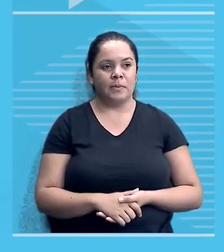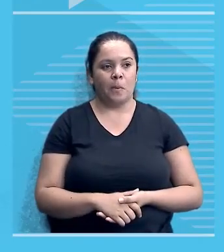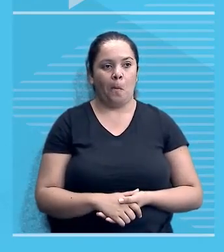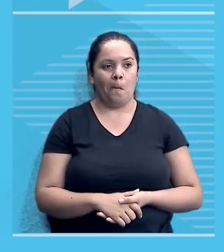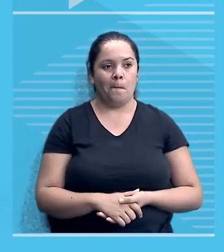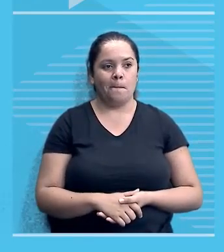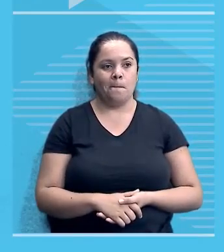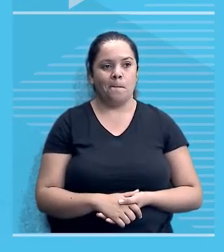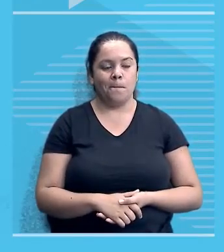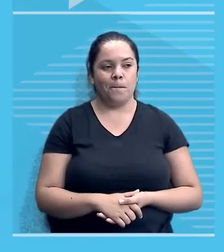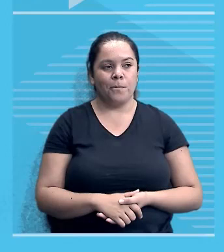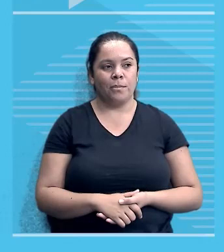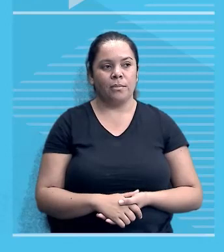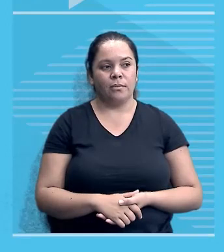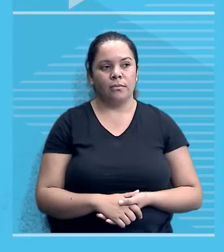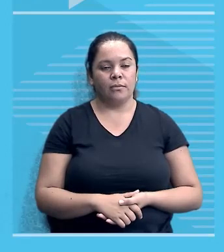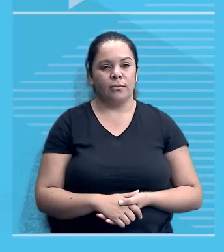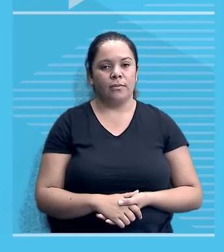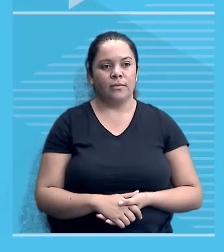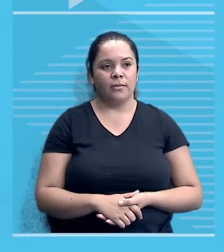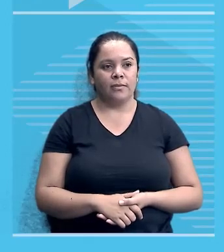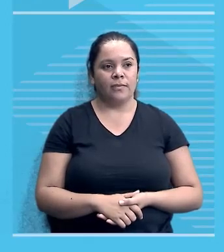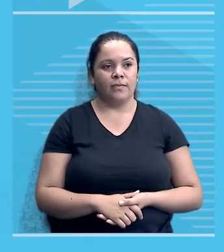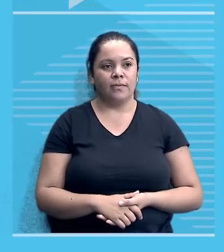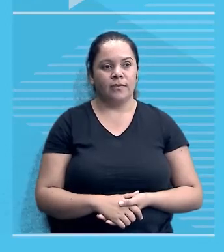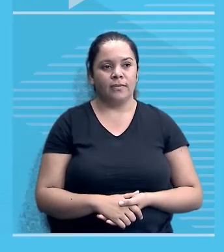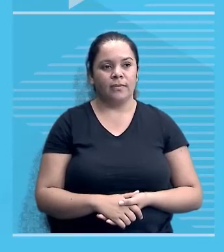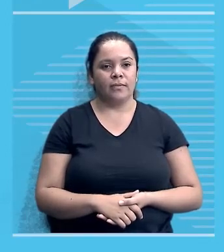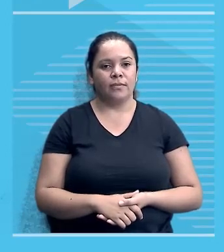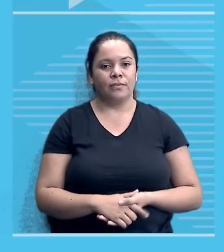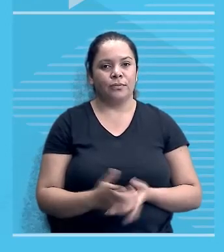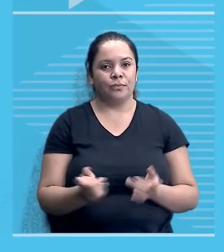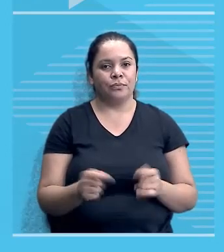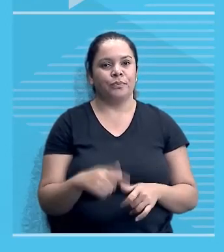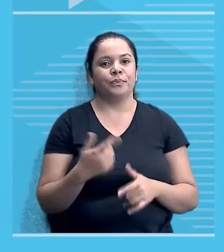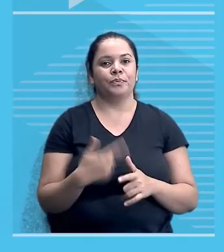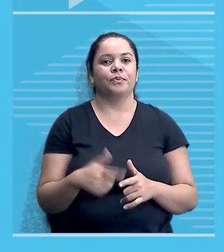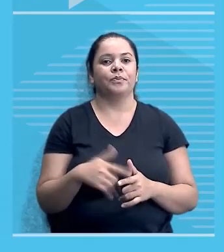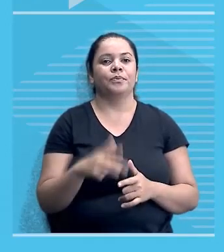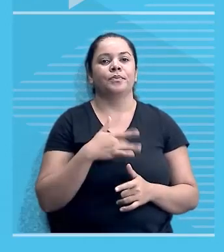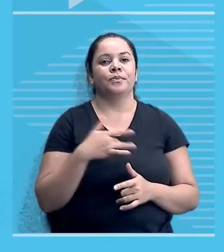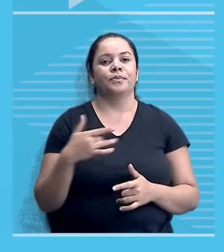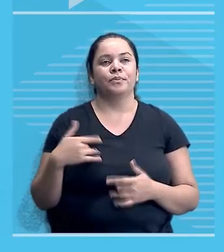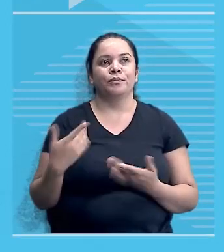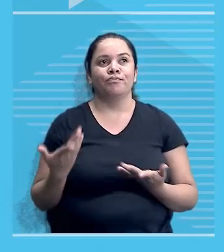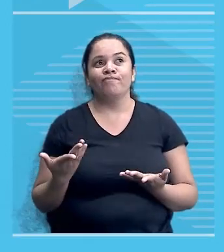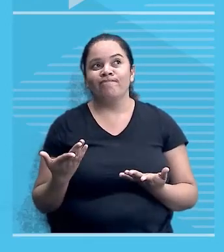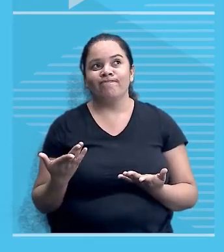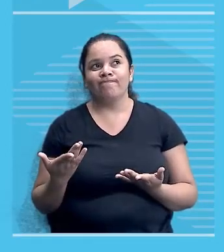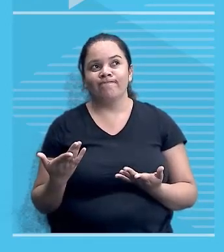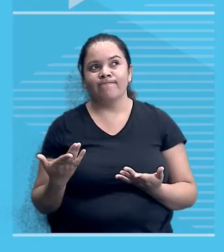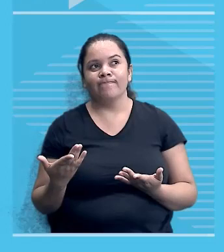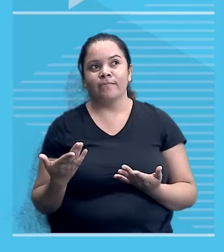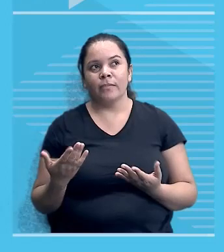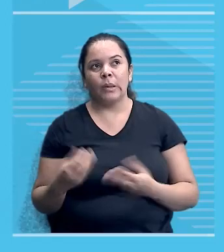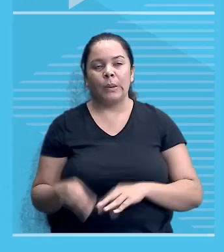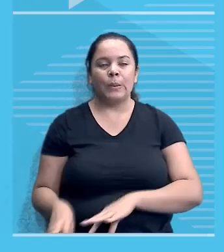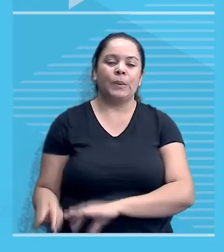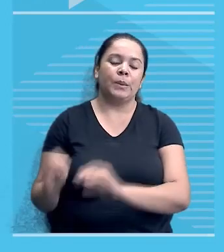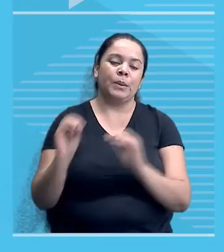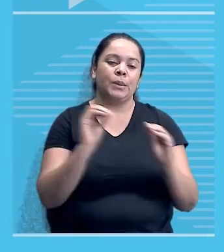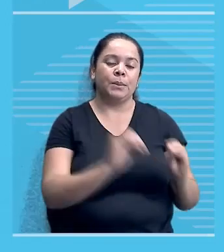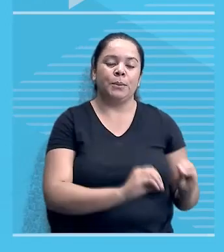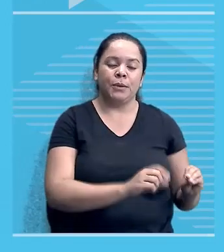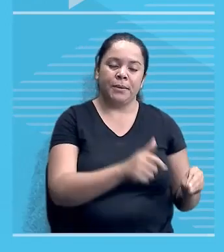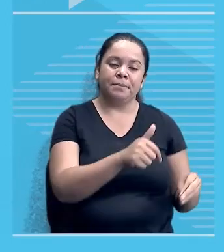me deslocar vou para a cidade porque qualquer eventual problema de saúde eu estou mais próximo o atendimento vai ser mais rápido